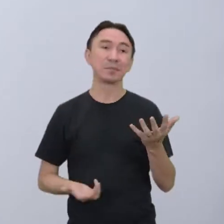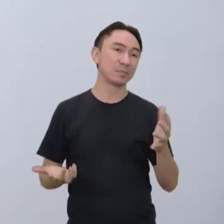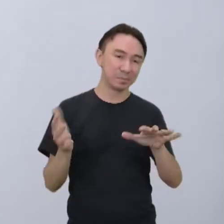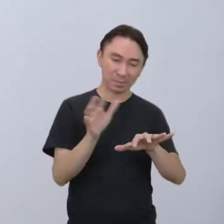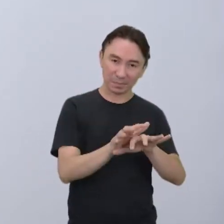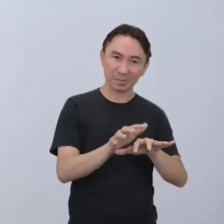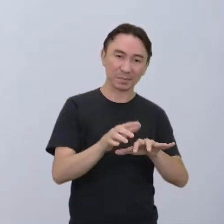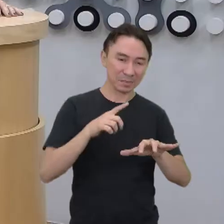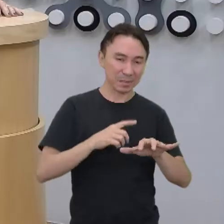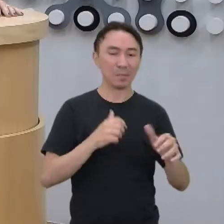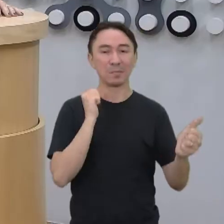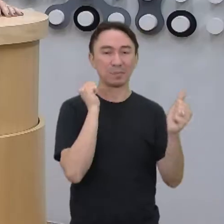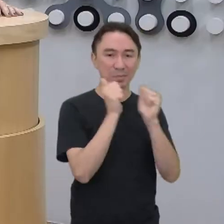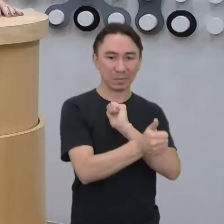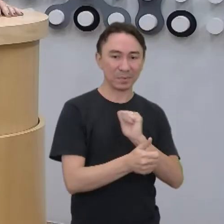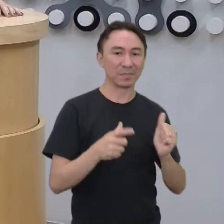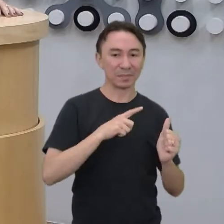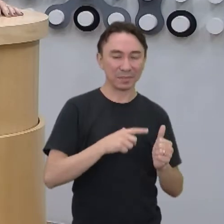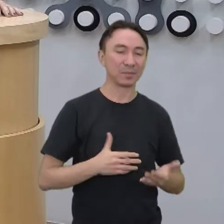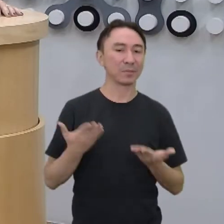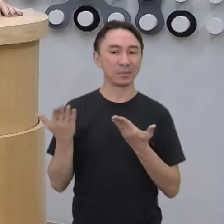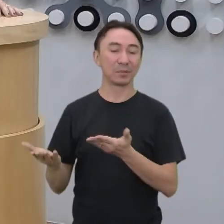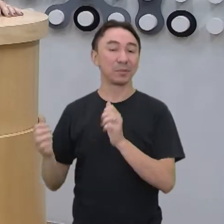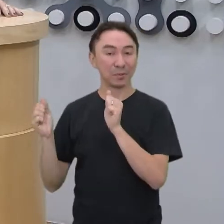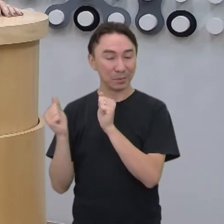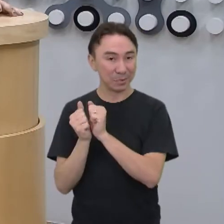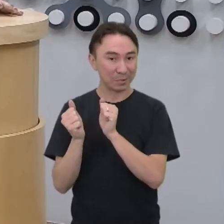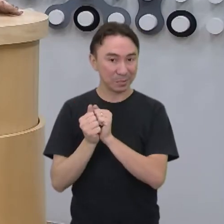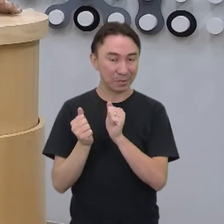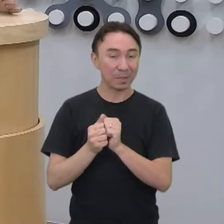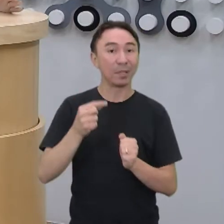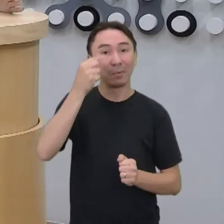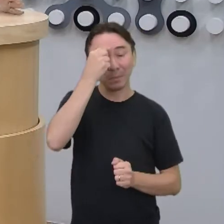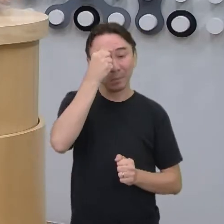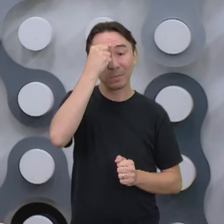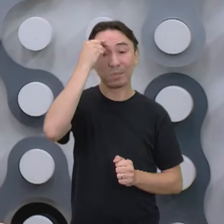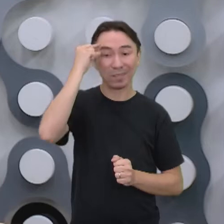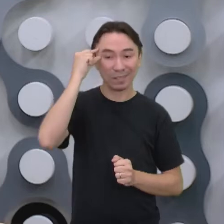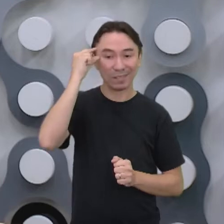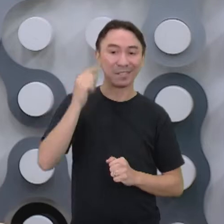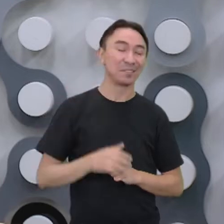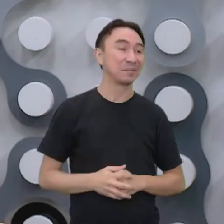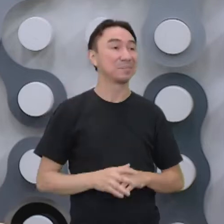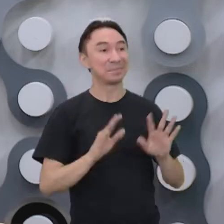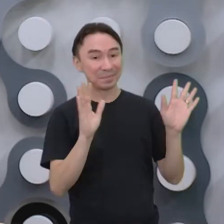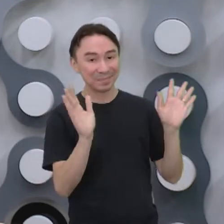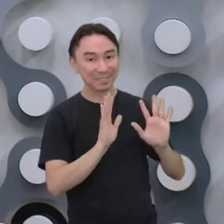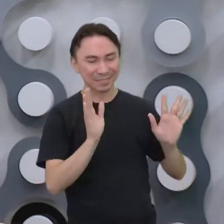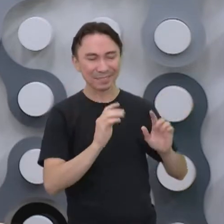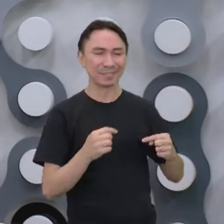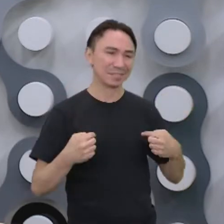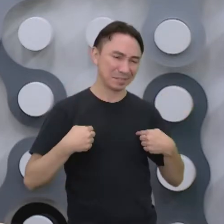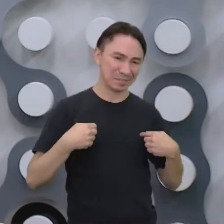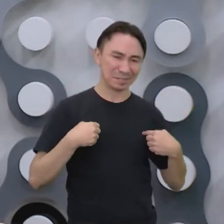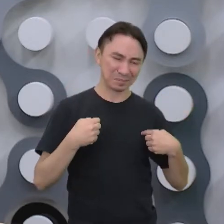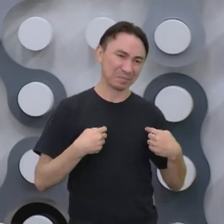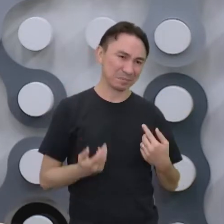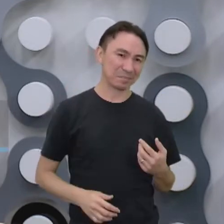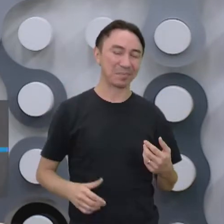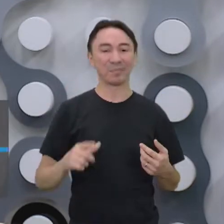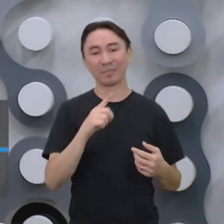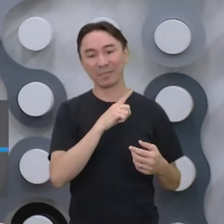práticas de experimentação, está aqui comigo, professora Mara Valéria. Olá, então, muito obrigada, professor Mauro, estou aqui. Então, eu sempre estive aí à frente